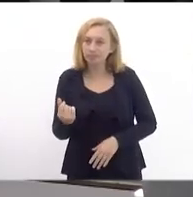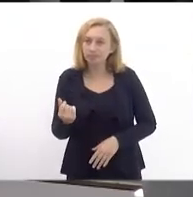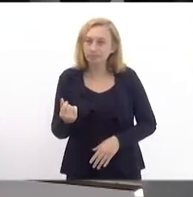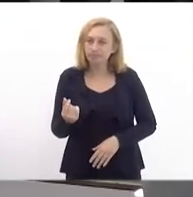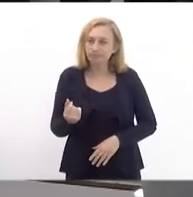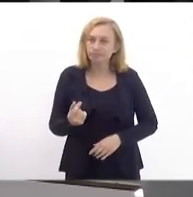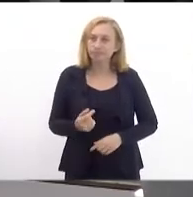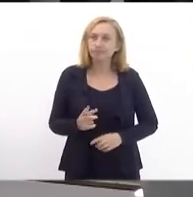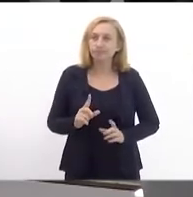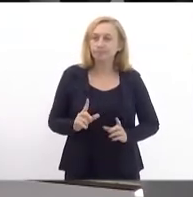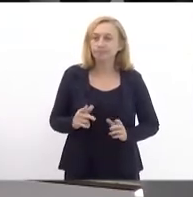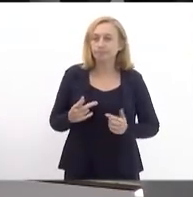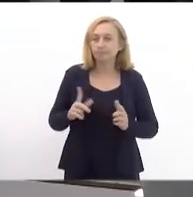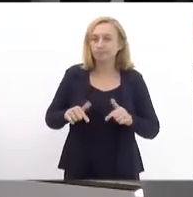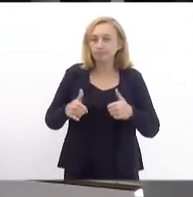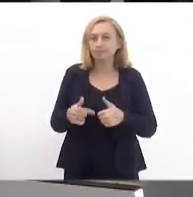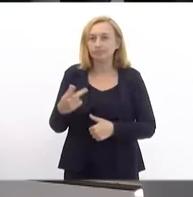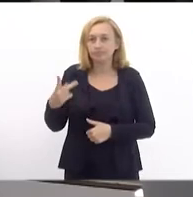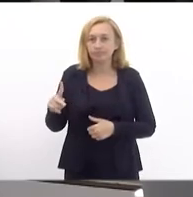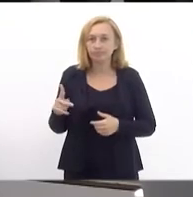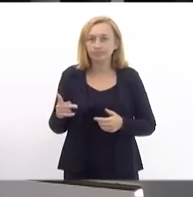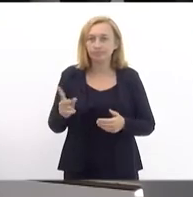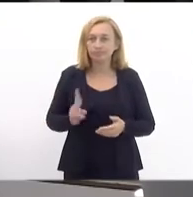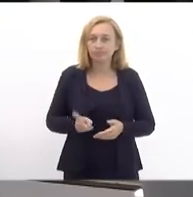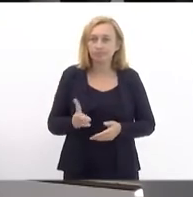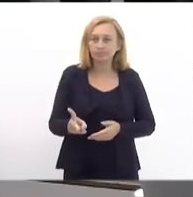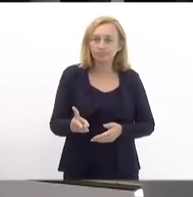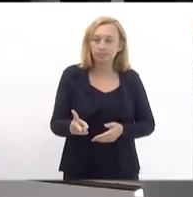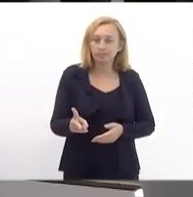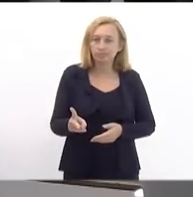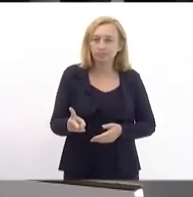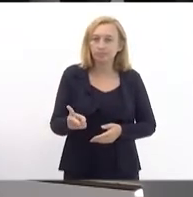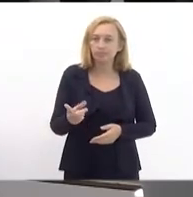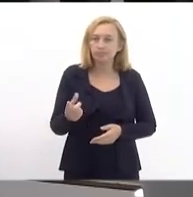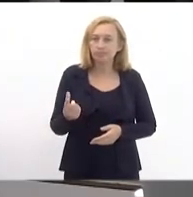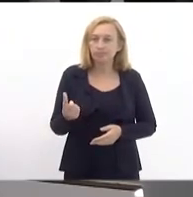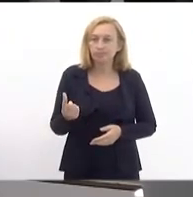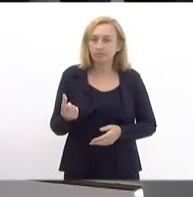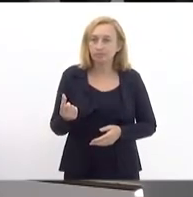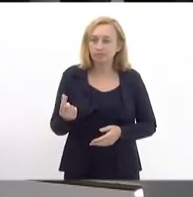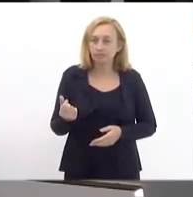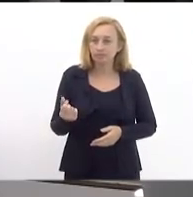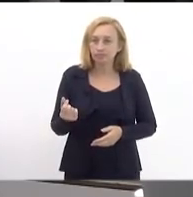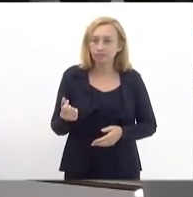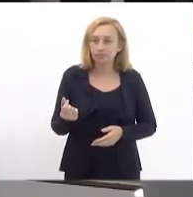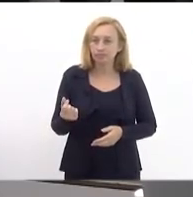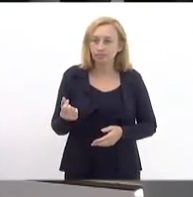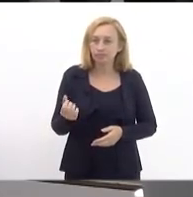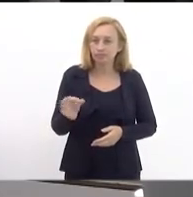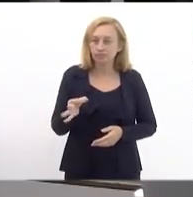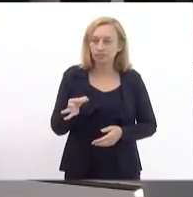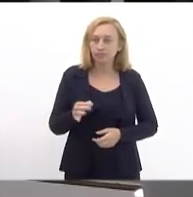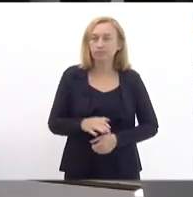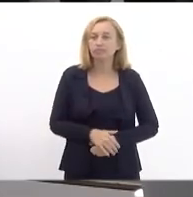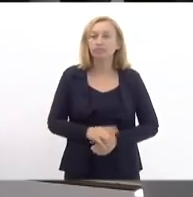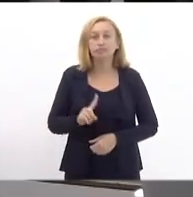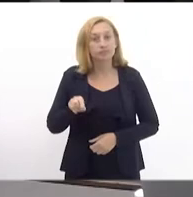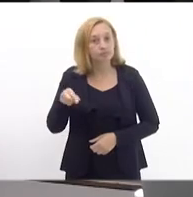a função dele é manter o valor da tarifa ao longo do tempo. Ponto.